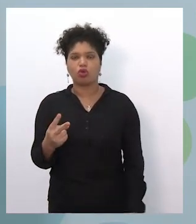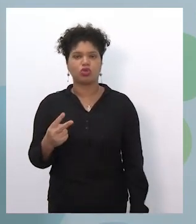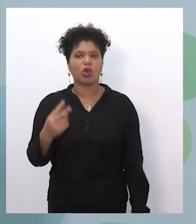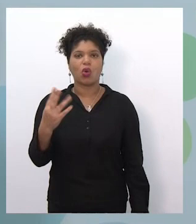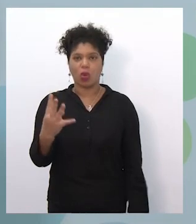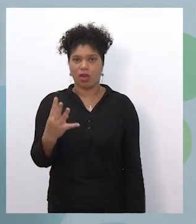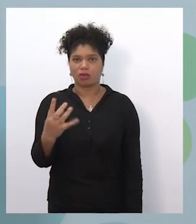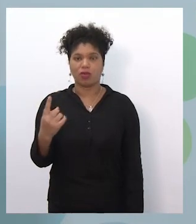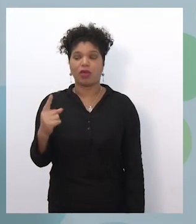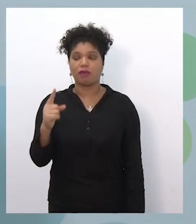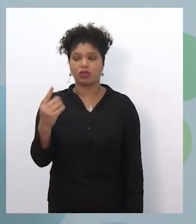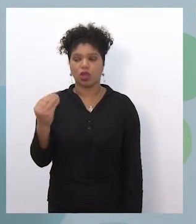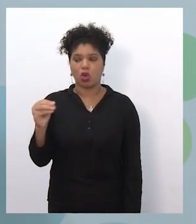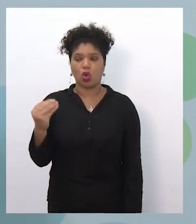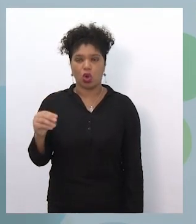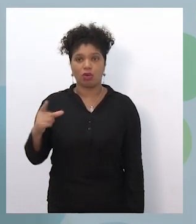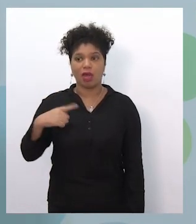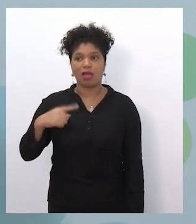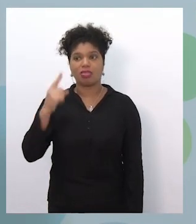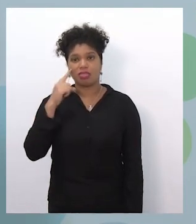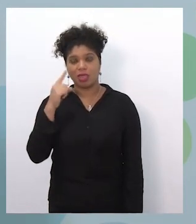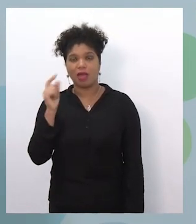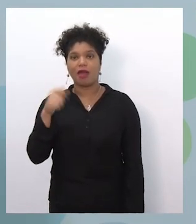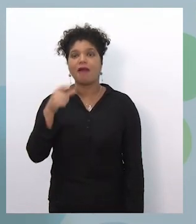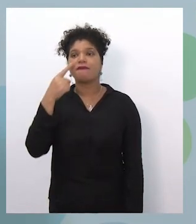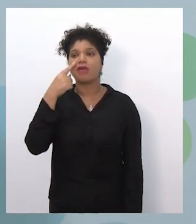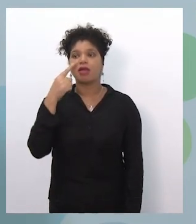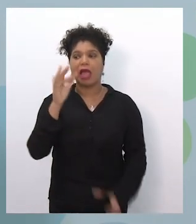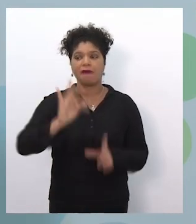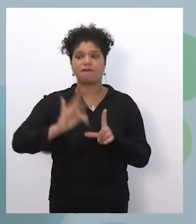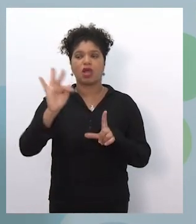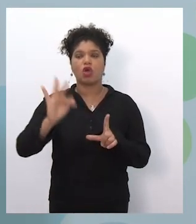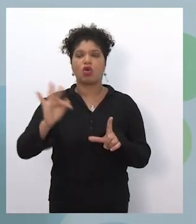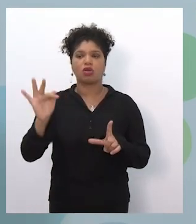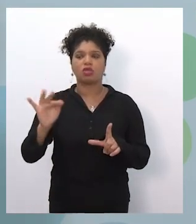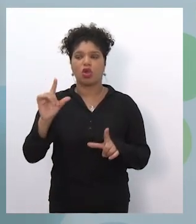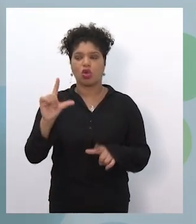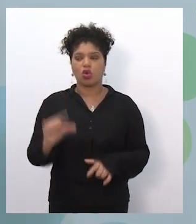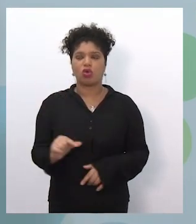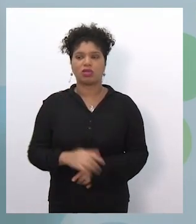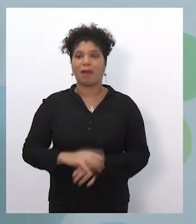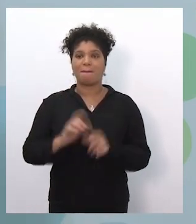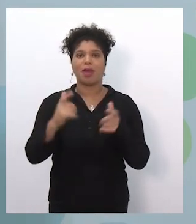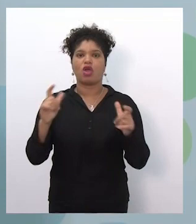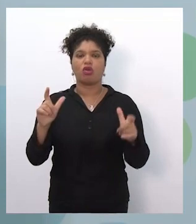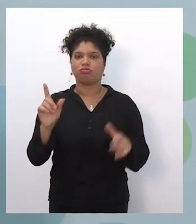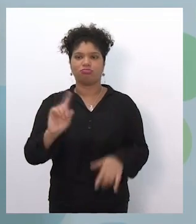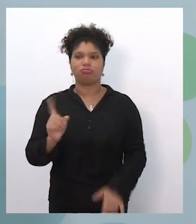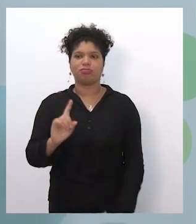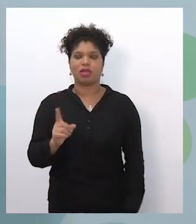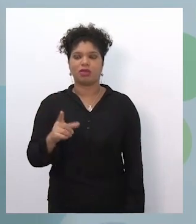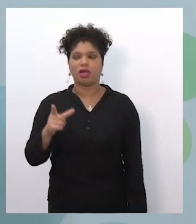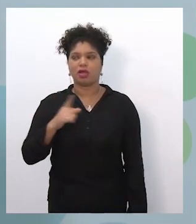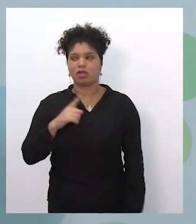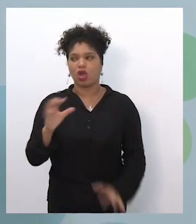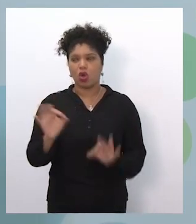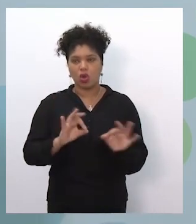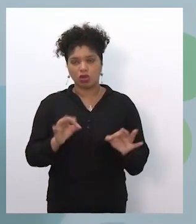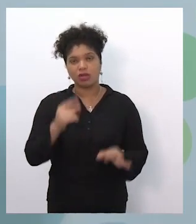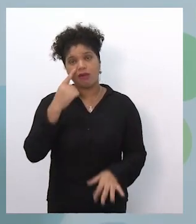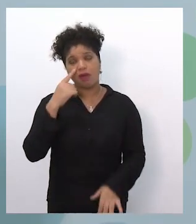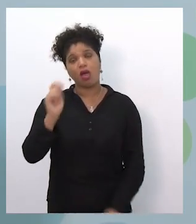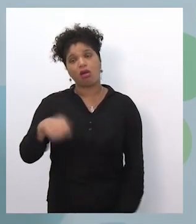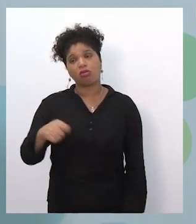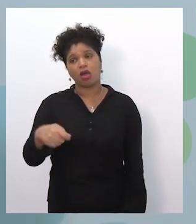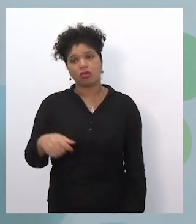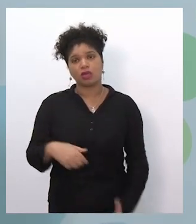vocês colocam elas lá, ela vai trabalhar com a menor frequência, tá? Ele não vai trabalhar com a maior. Então, a arquitetura dele foi feita para isso. Então,